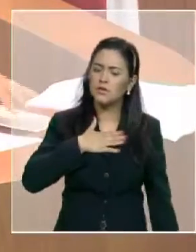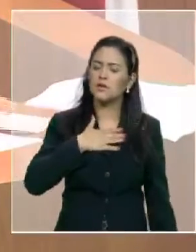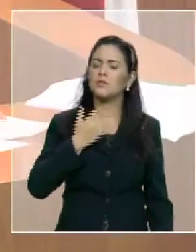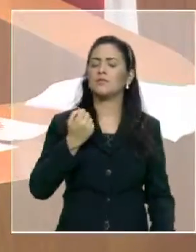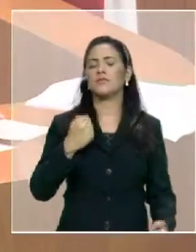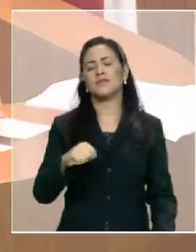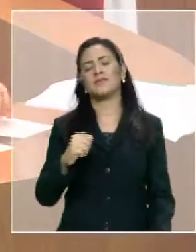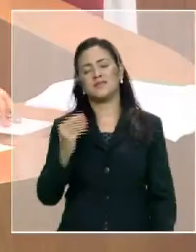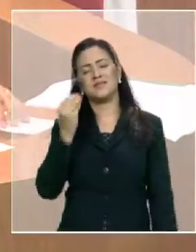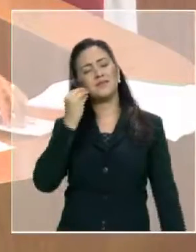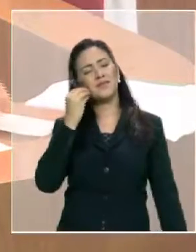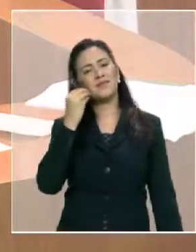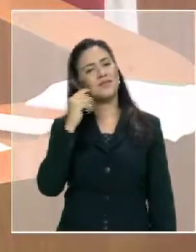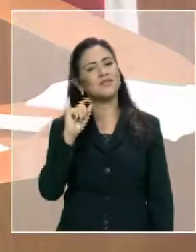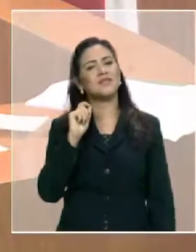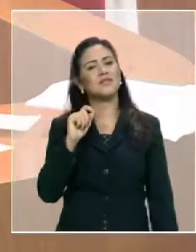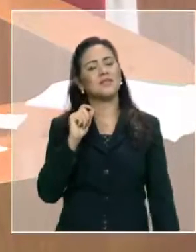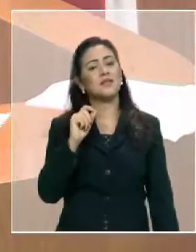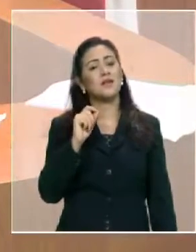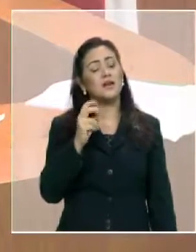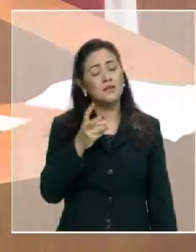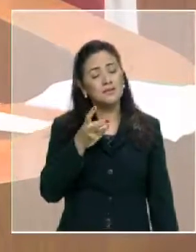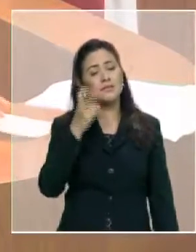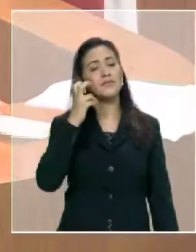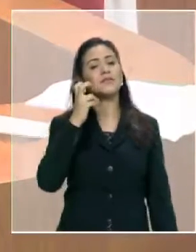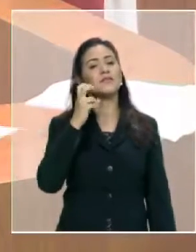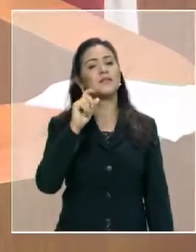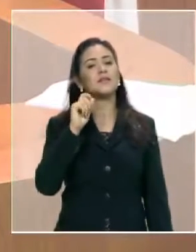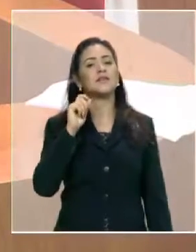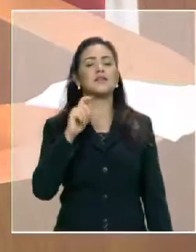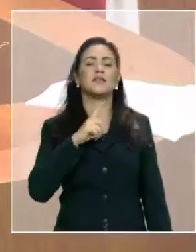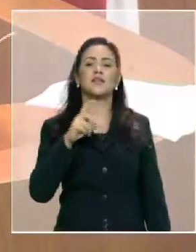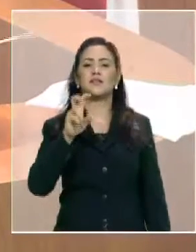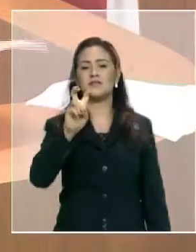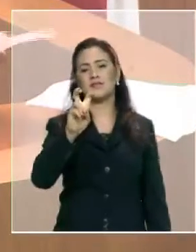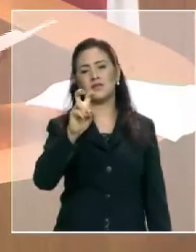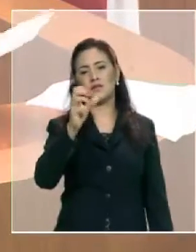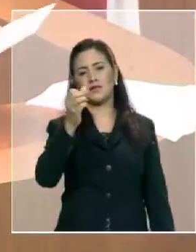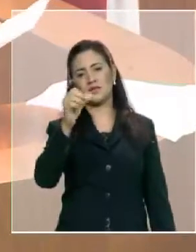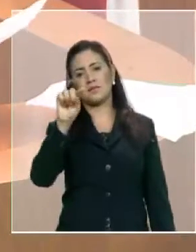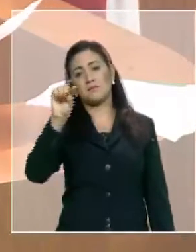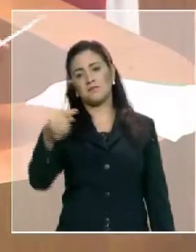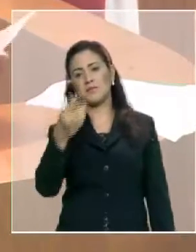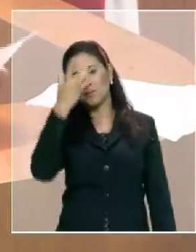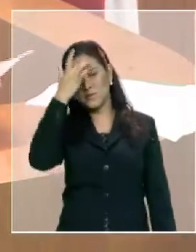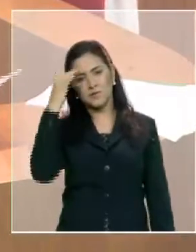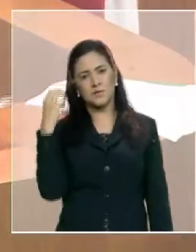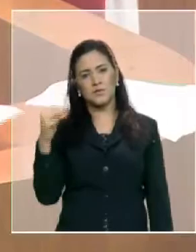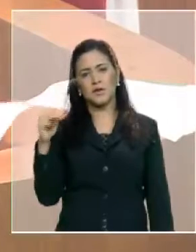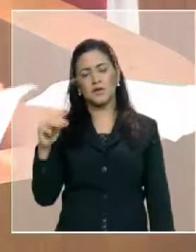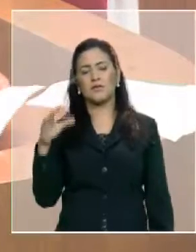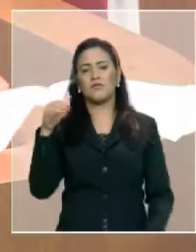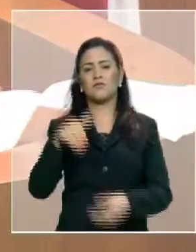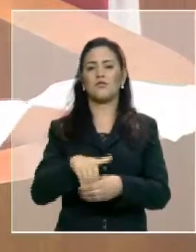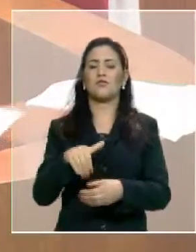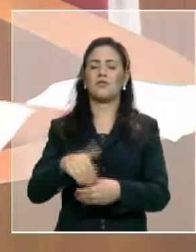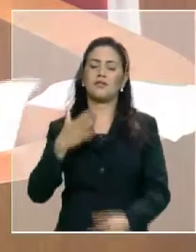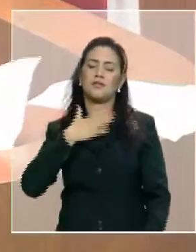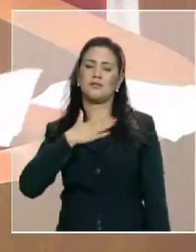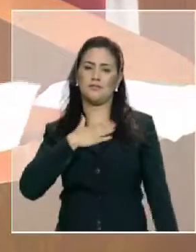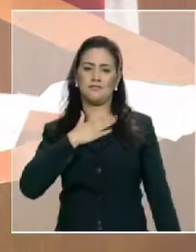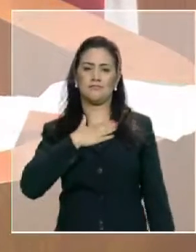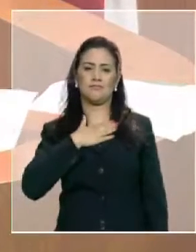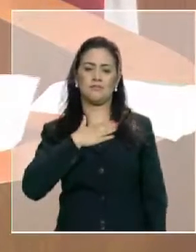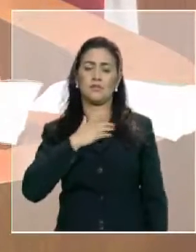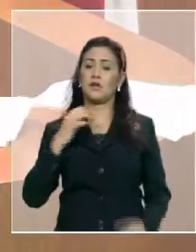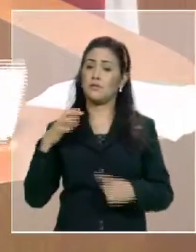estou aqui legitimado por mais de 56 mil maranhenses que outorgaram o meu mandato. E quando ele